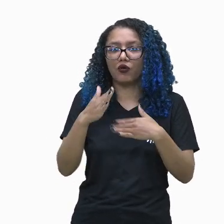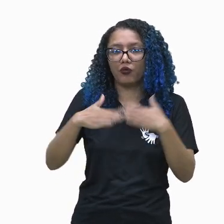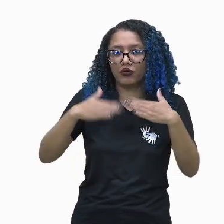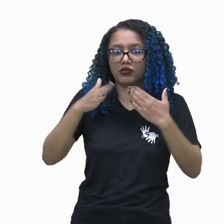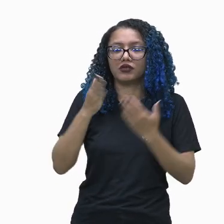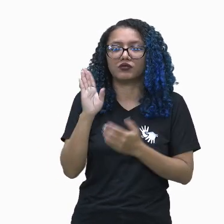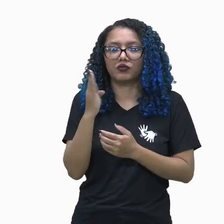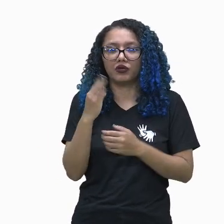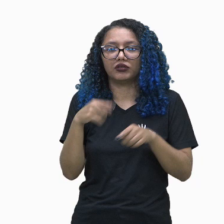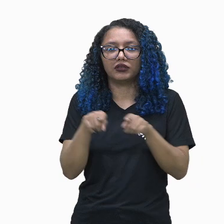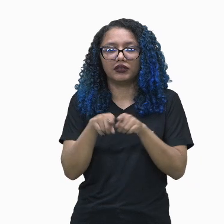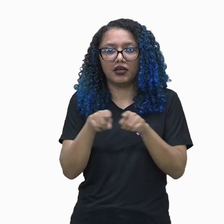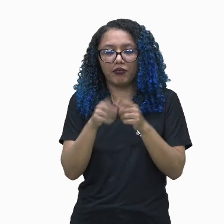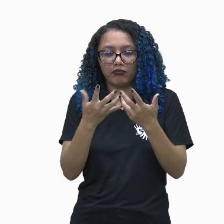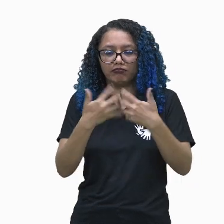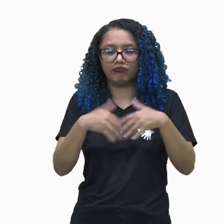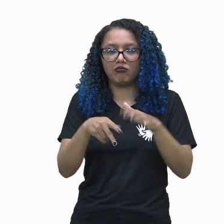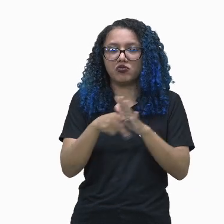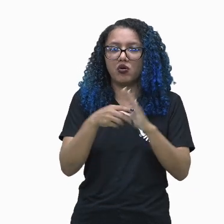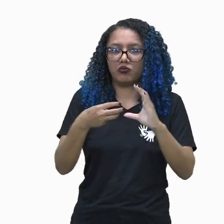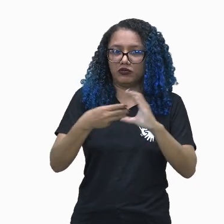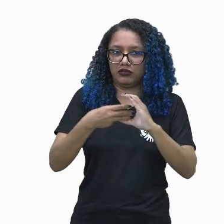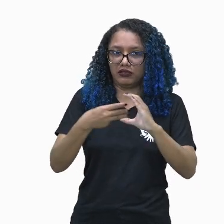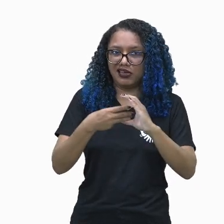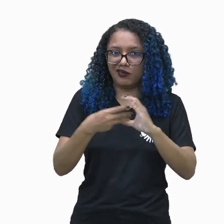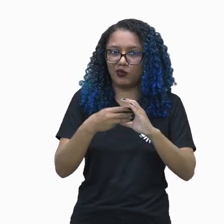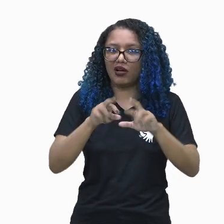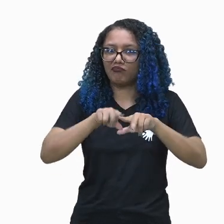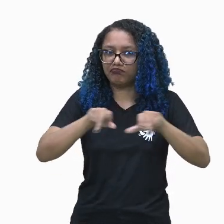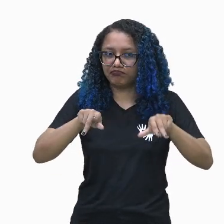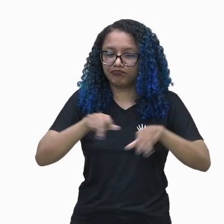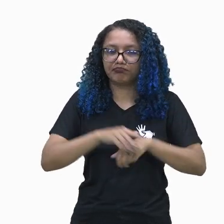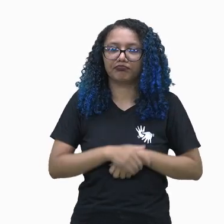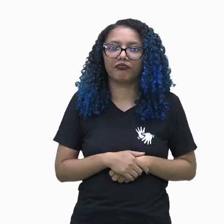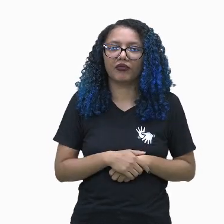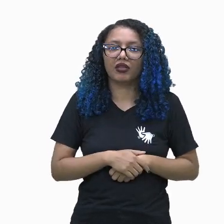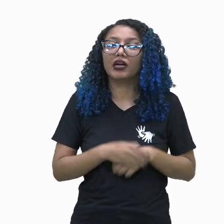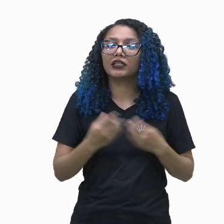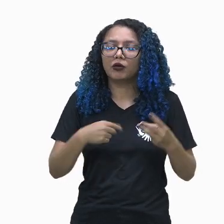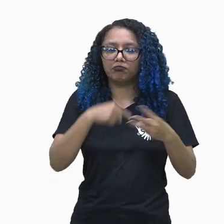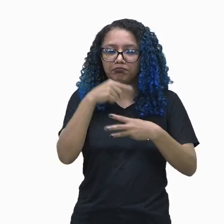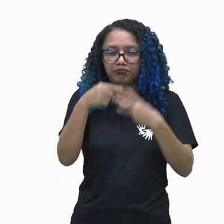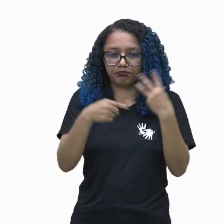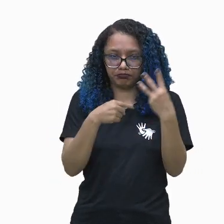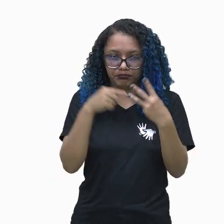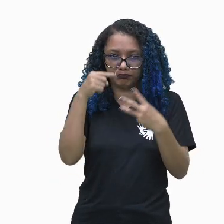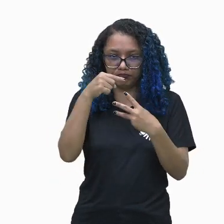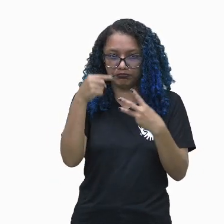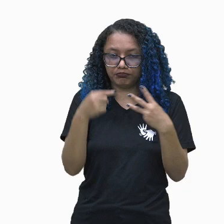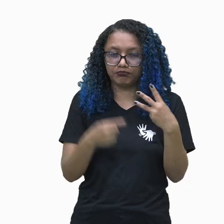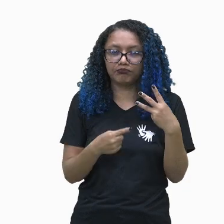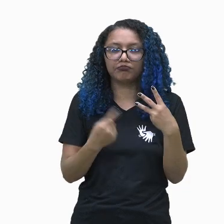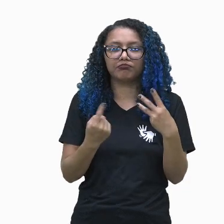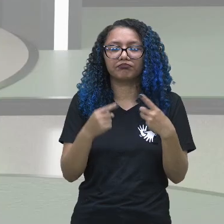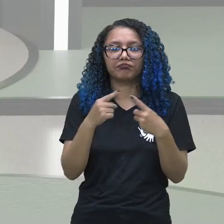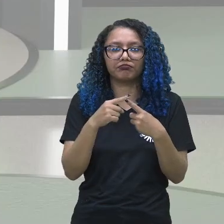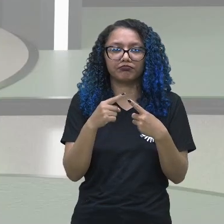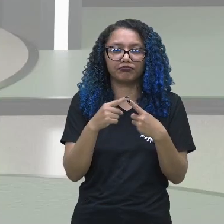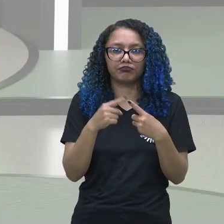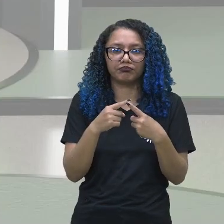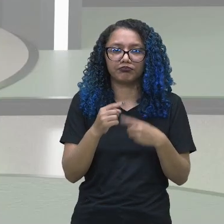e funções celulares. Então, gente, esses 3 compostos que trago aqui para vocês, né, os compostos